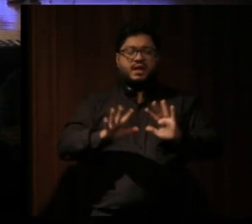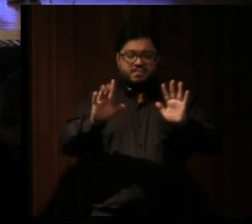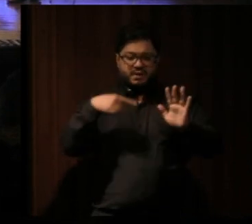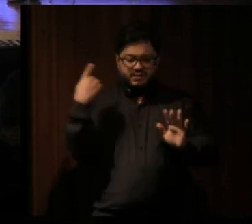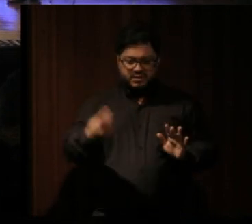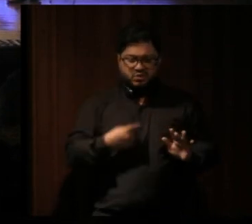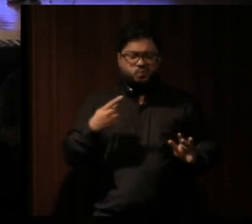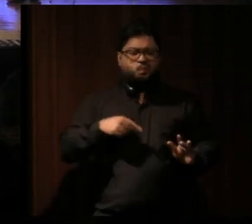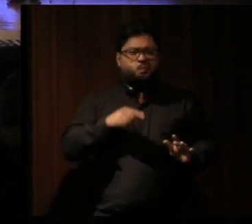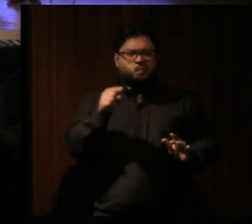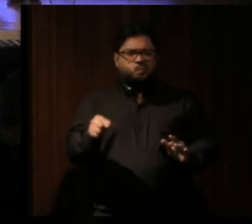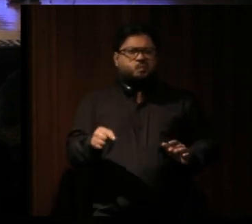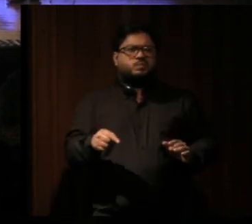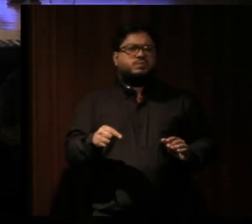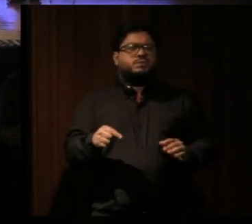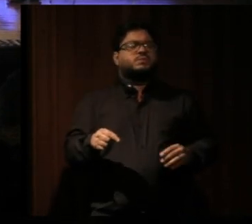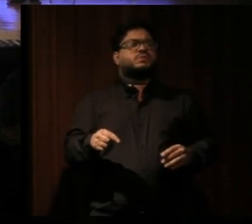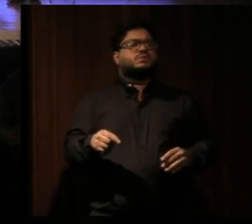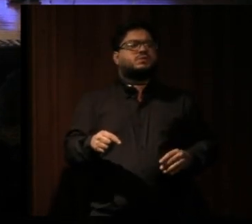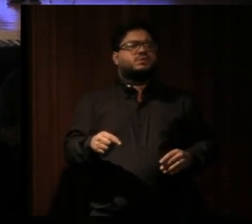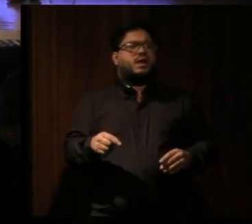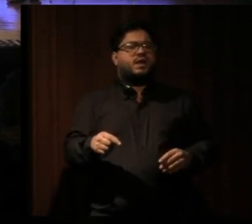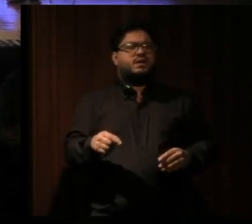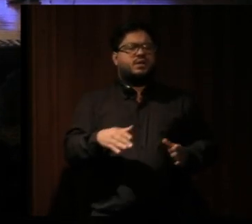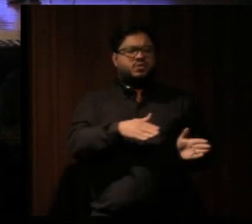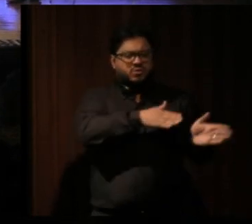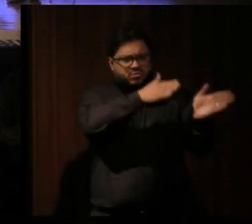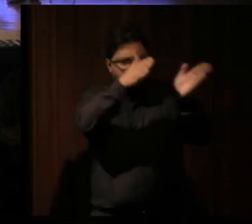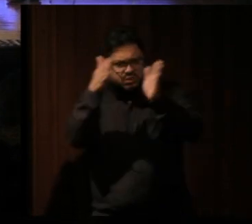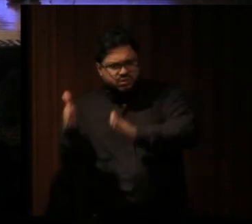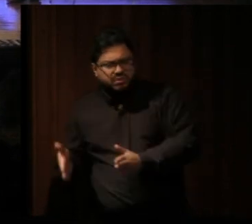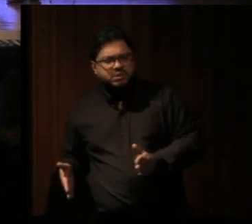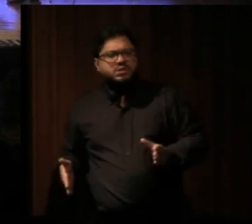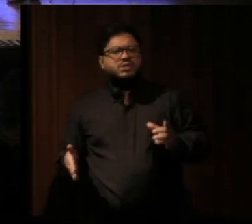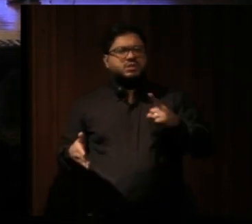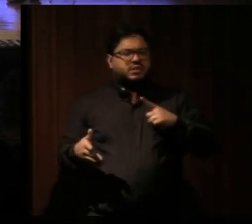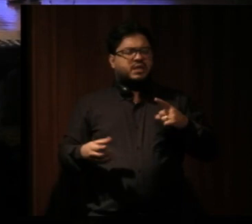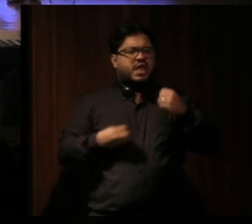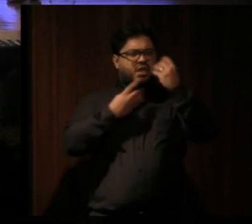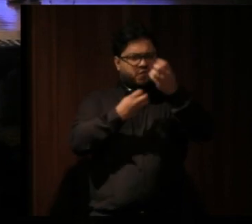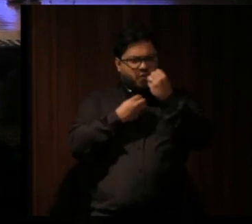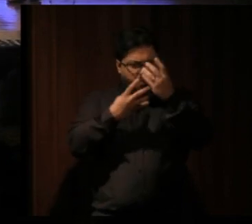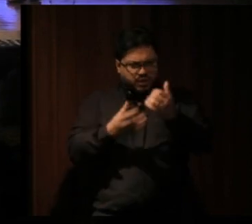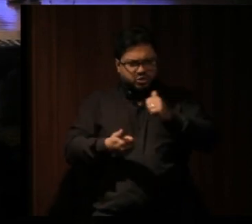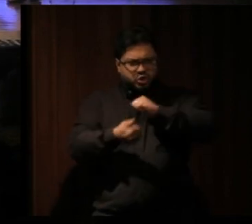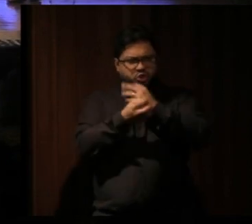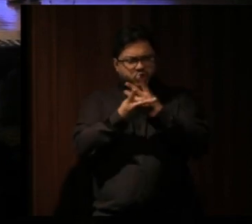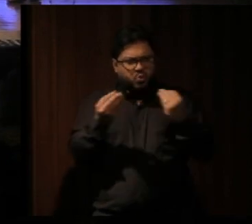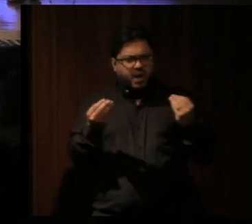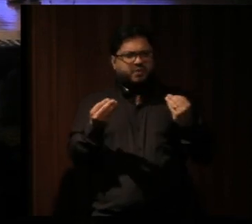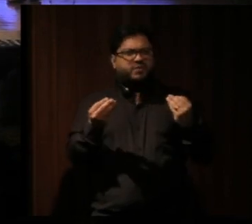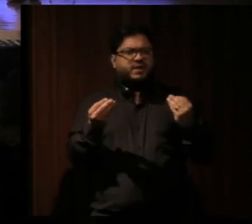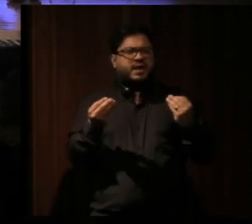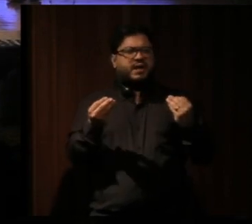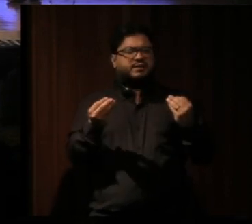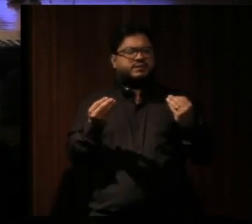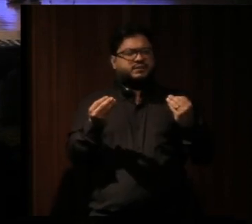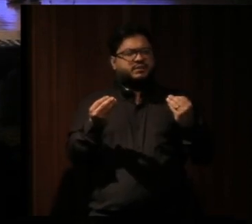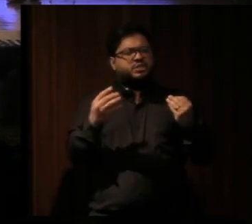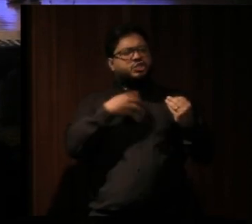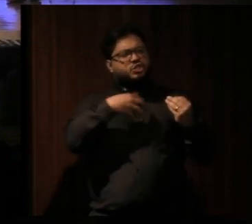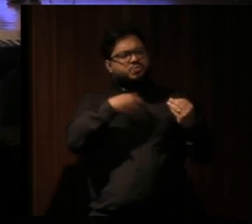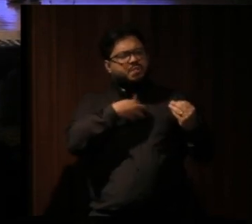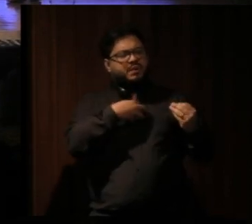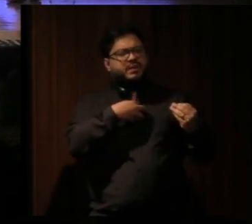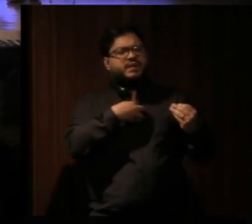a gente tá ali alimentando esse circuito com umas com informações qualificadas e de uma